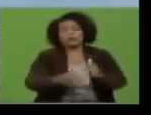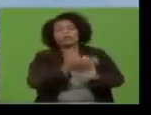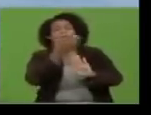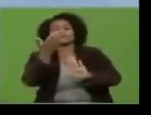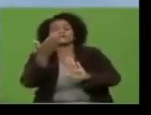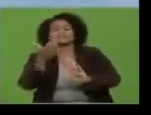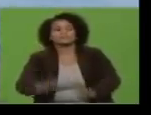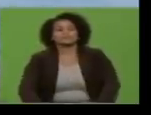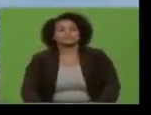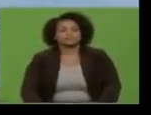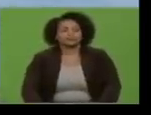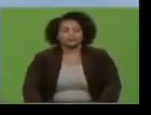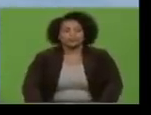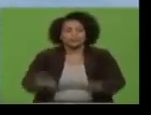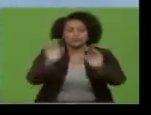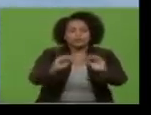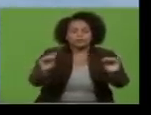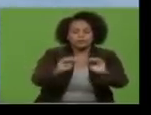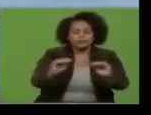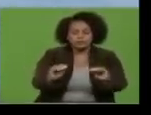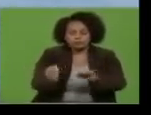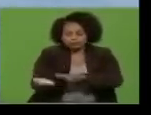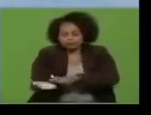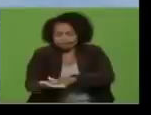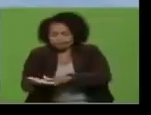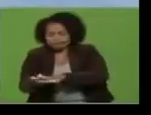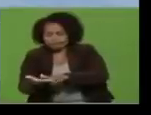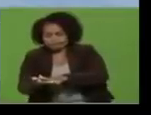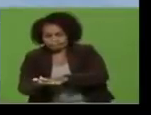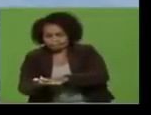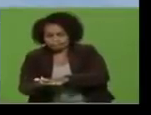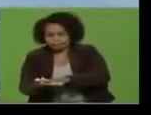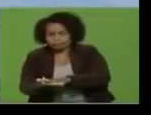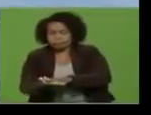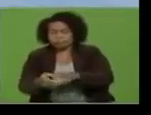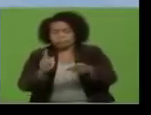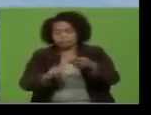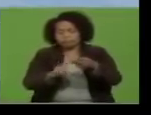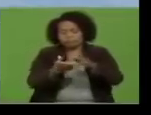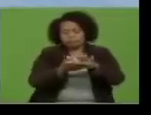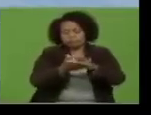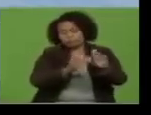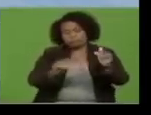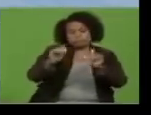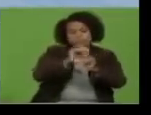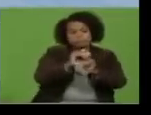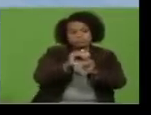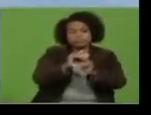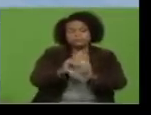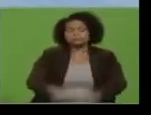Quanto ao ensino pré-escolar, primário e secundário geral, a sua retomada está dependente